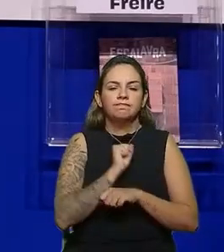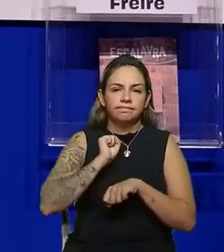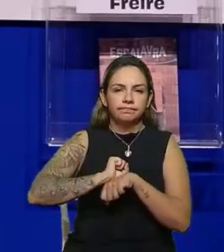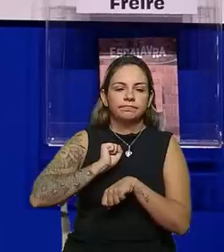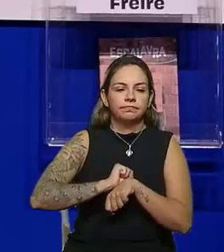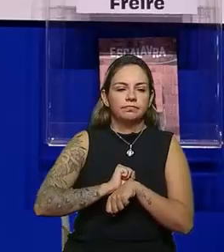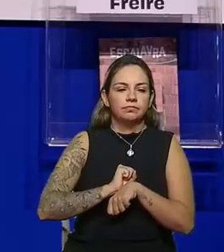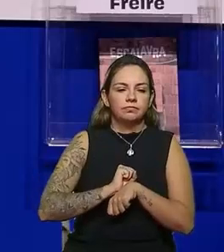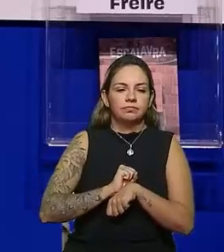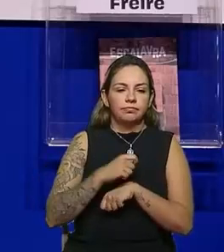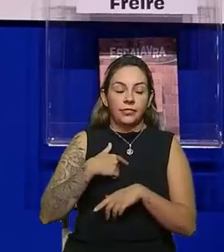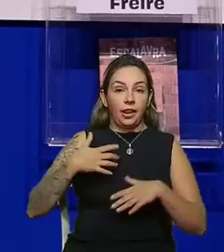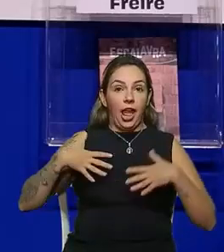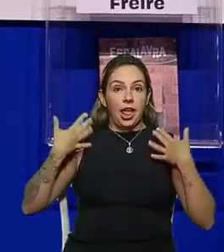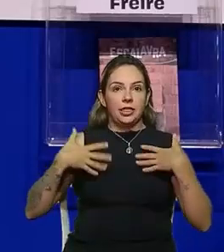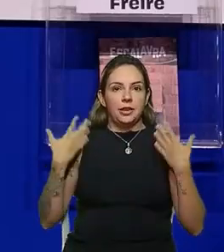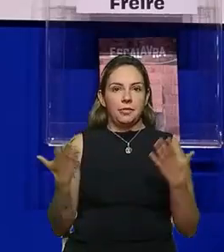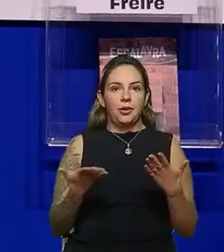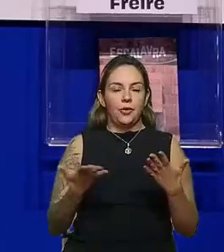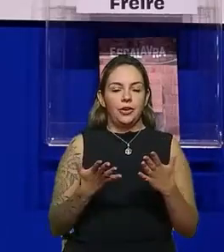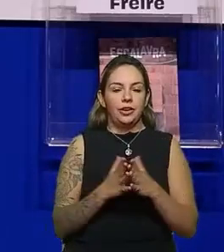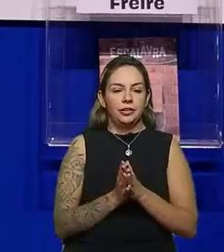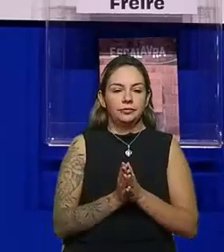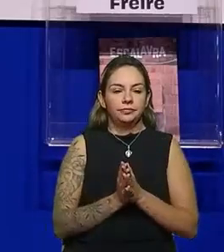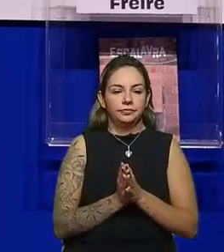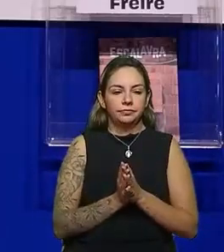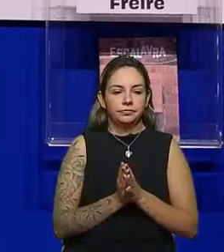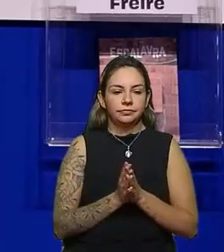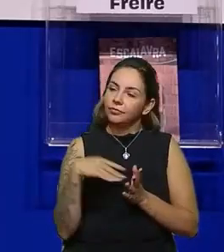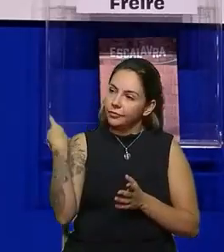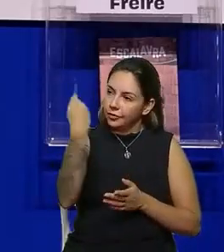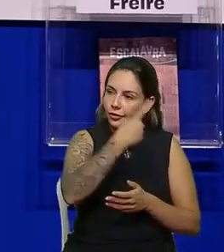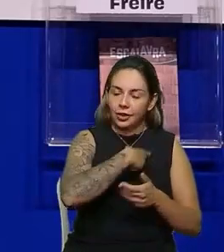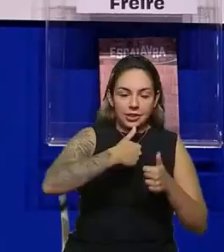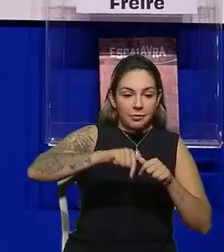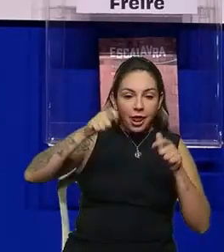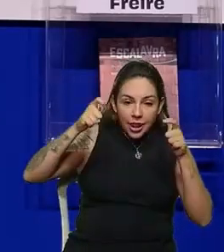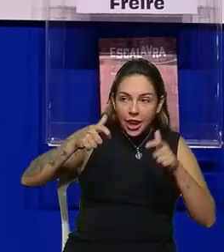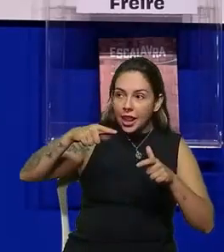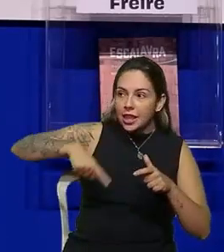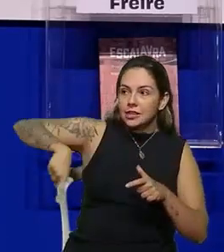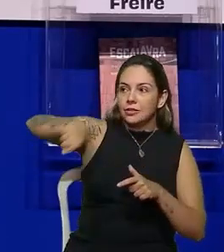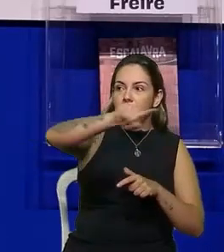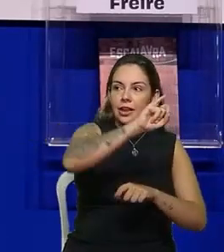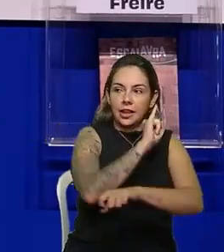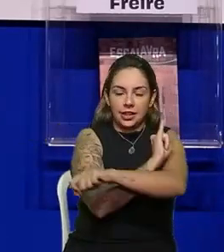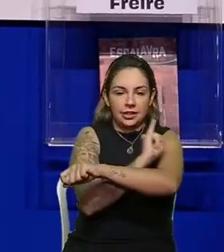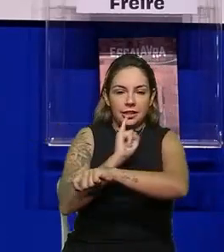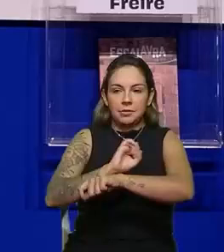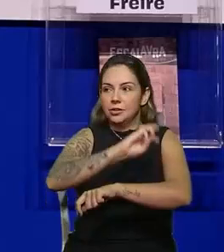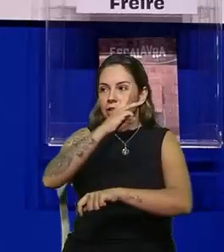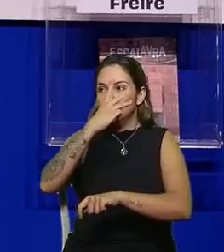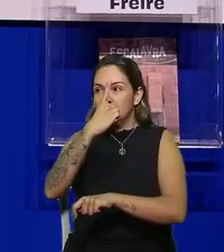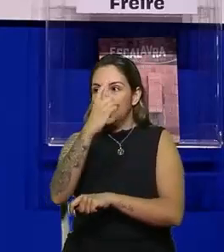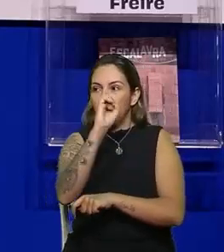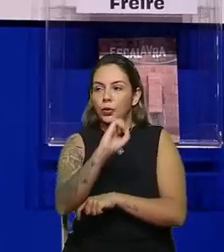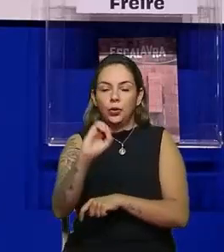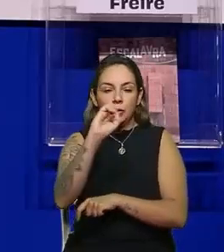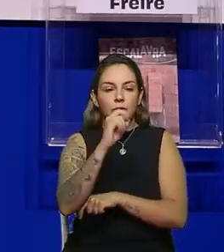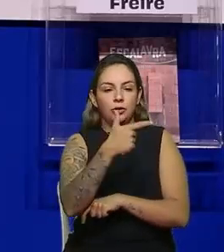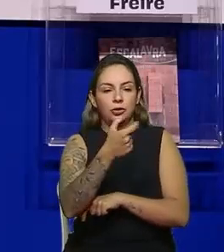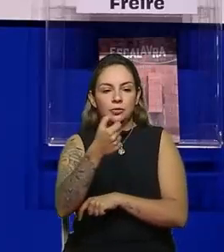esperança que me anima neste momento. É nós estarmos aqui em Itabira, no dia 31 de outubro